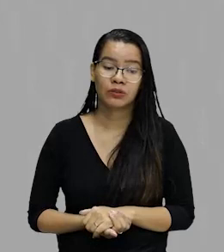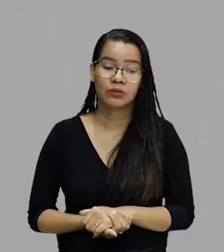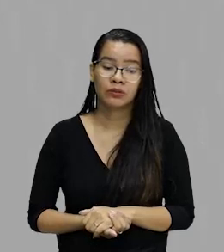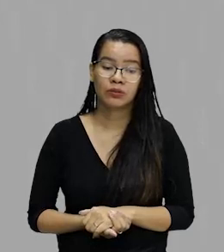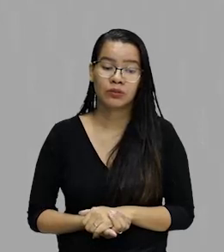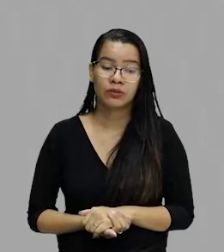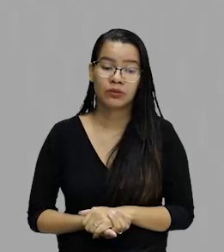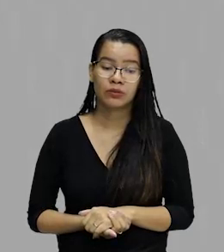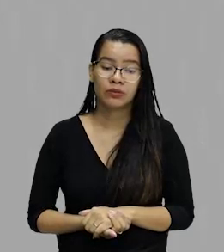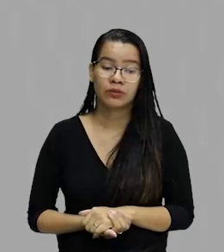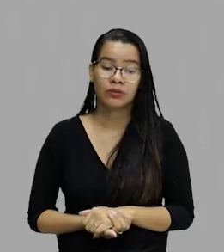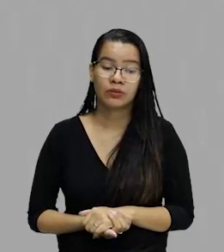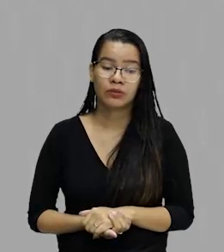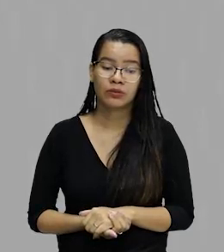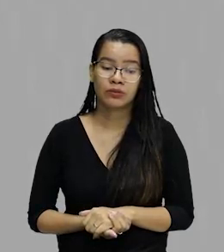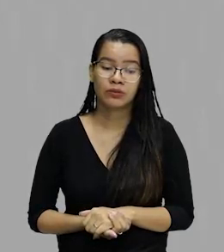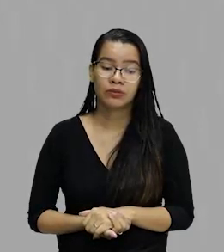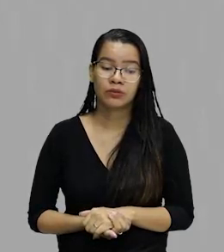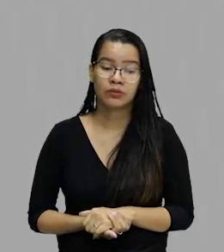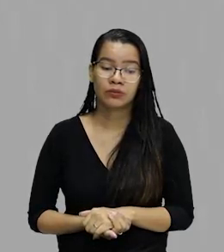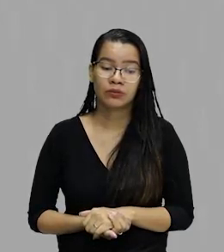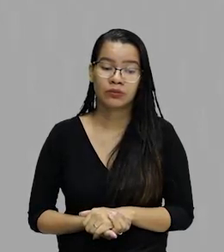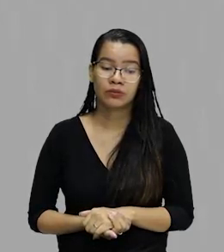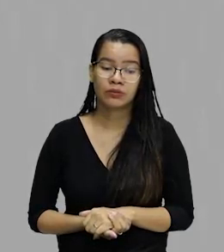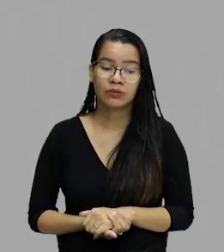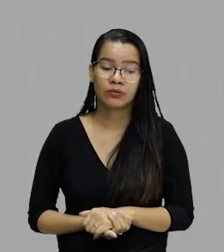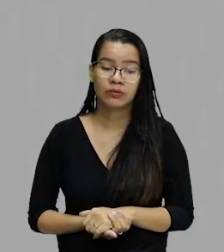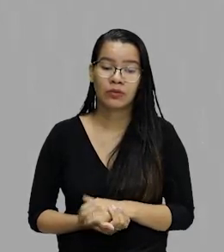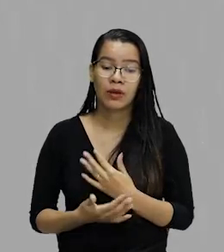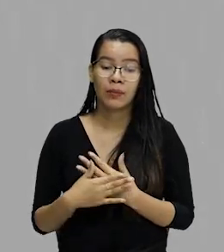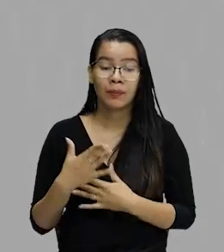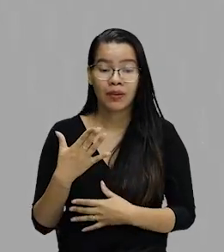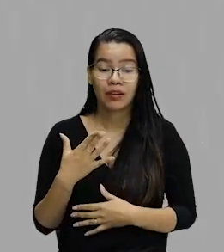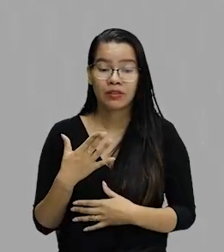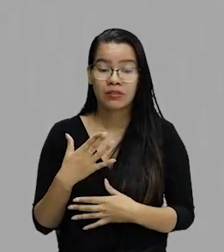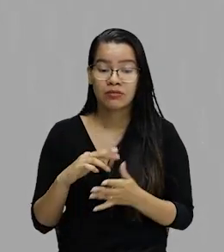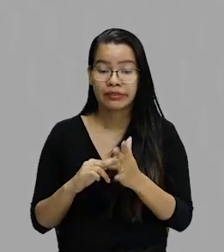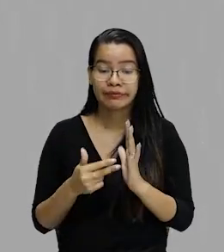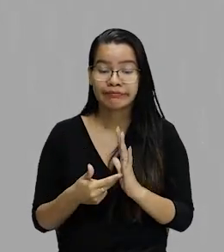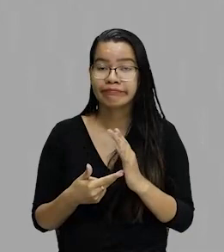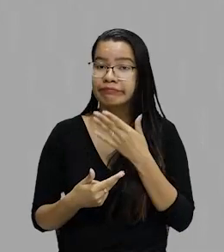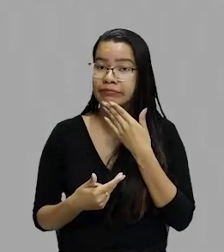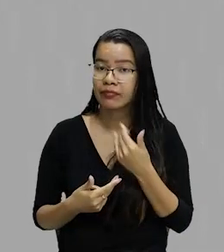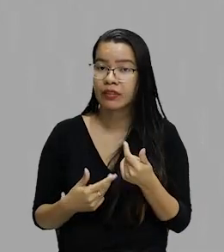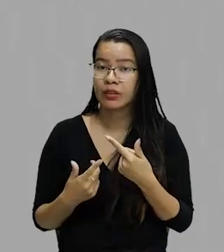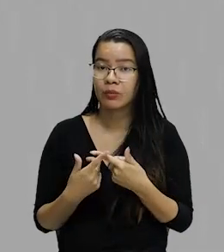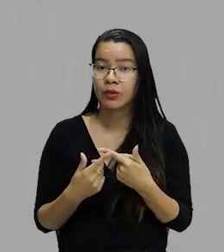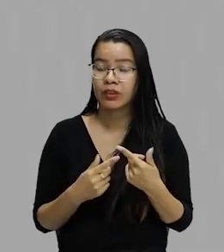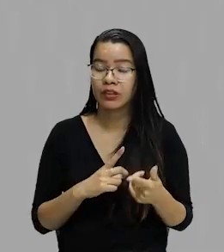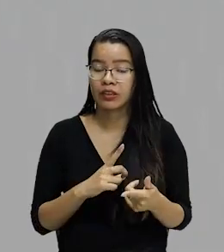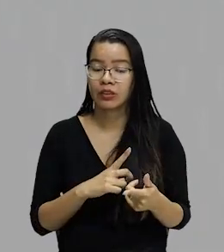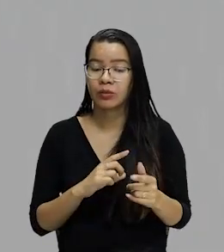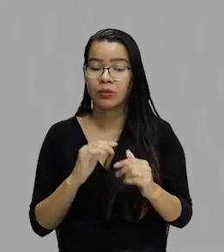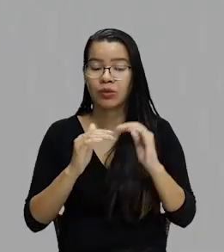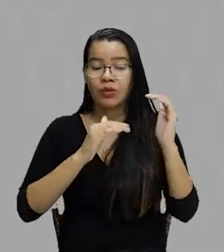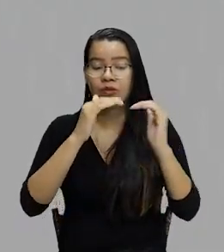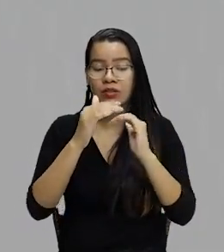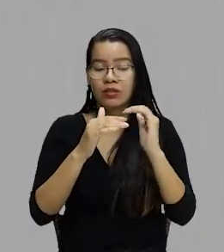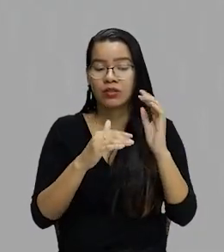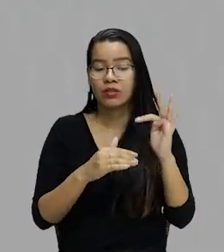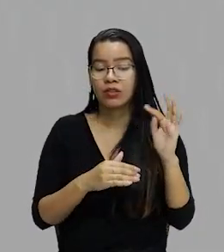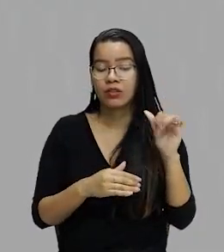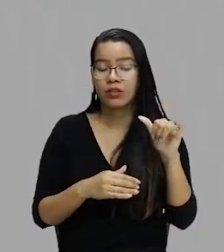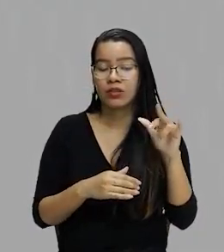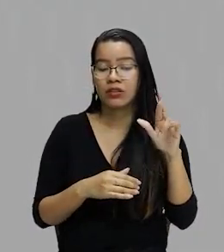sejam deslocados do processo para os resultados do trabalho. Faz muito mais sentido, né? Porque processo, nós estamos lá, Taylorismo, Fordismo, resultados do